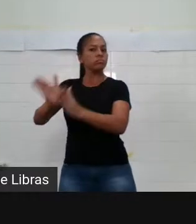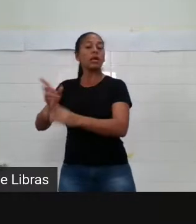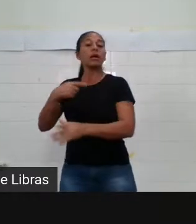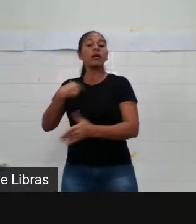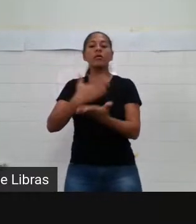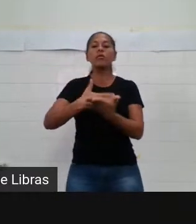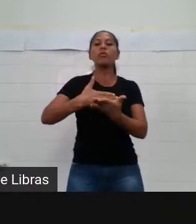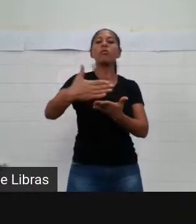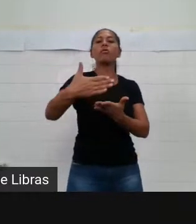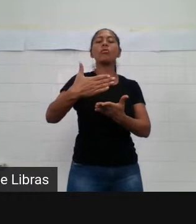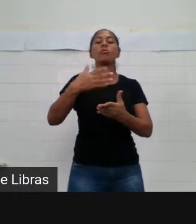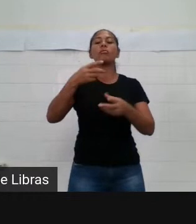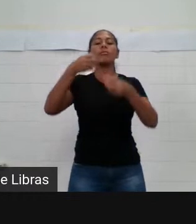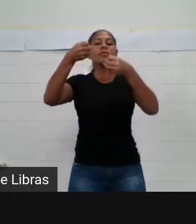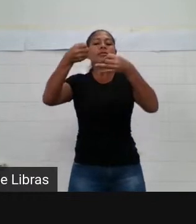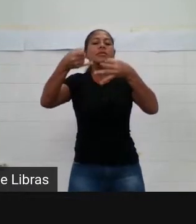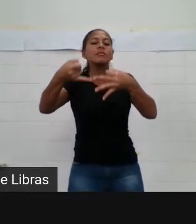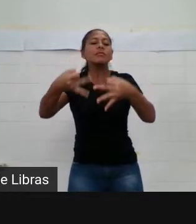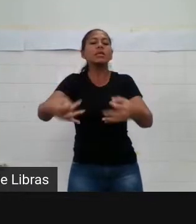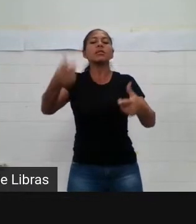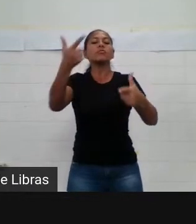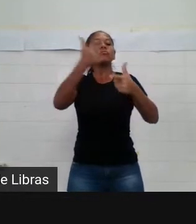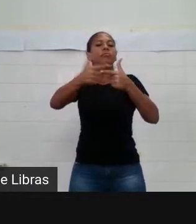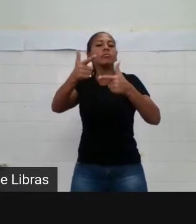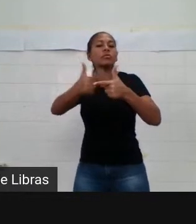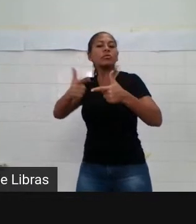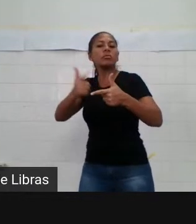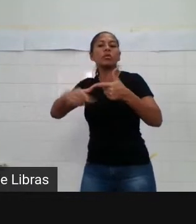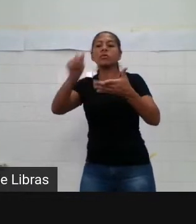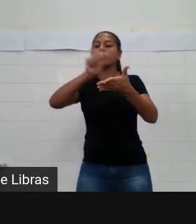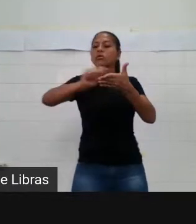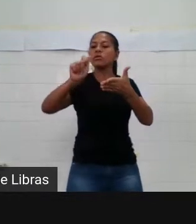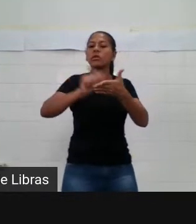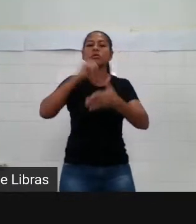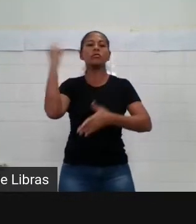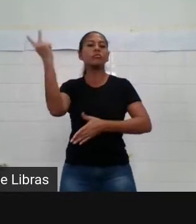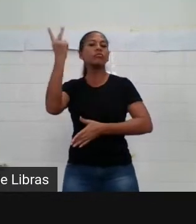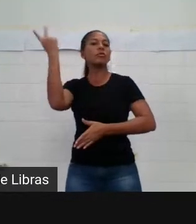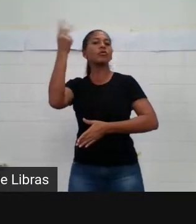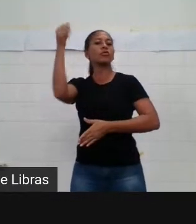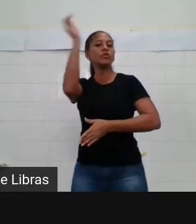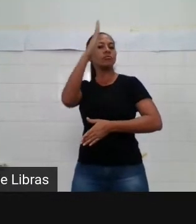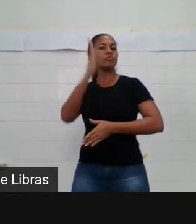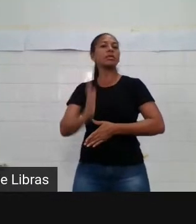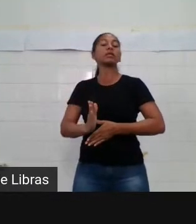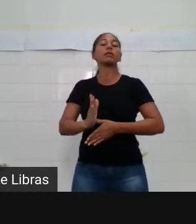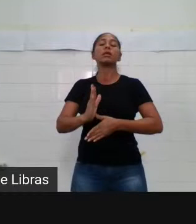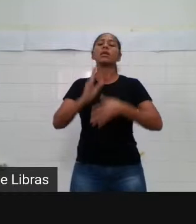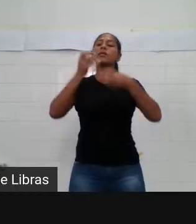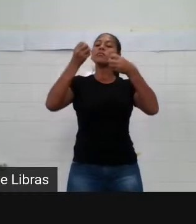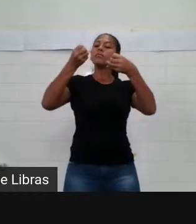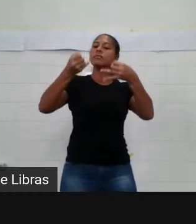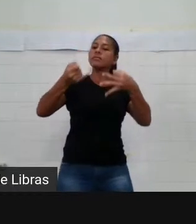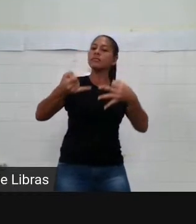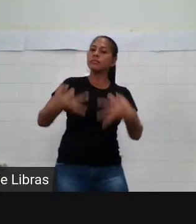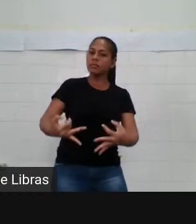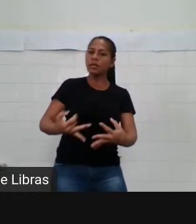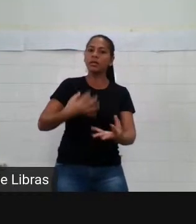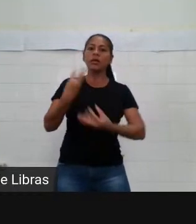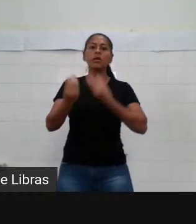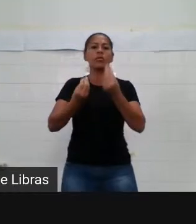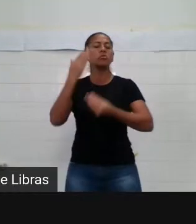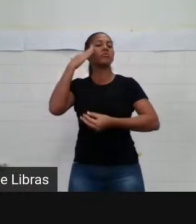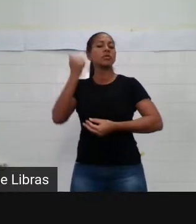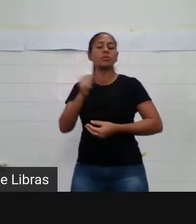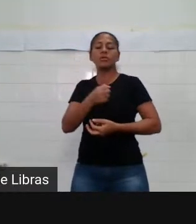do problema da historiografia literária brasileira. Para falar das historiografias literárias brasileiras, porque nós sabemos que são